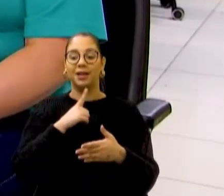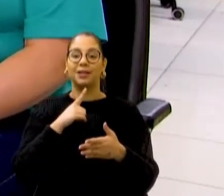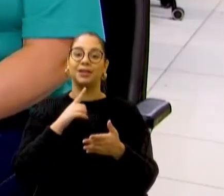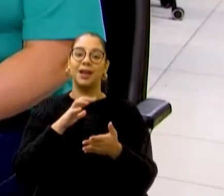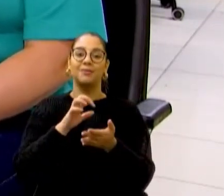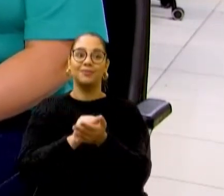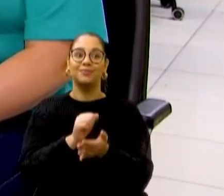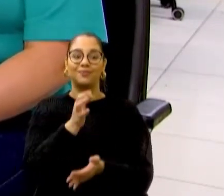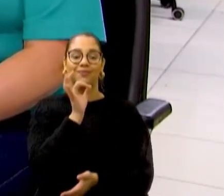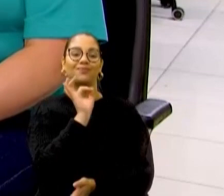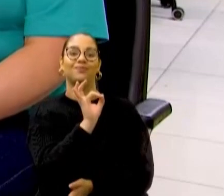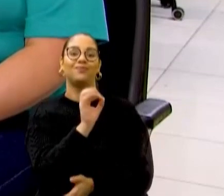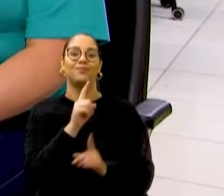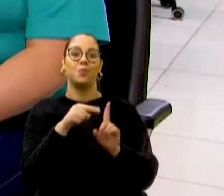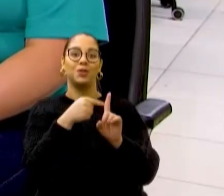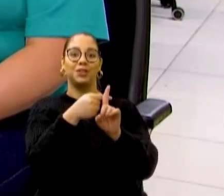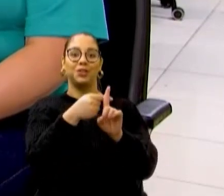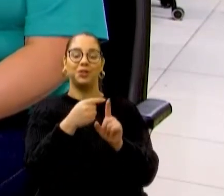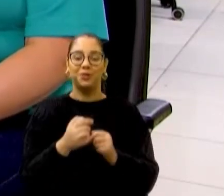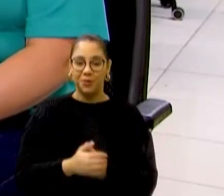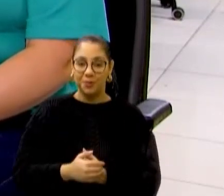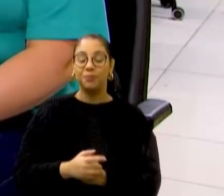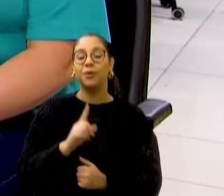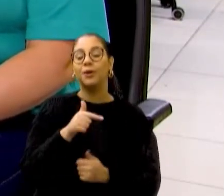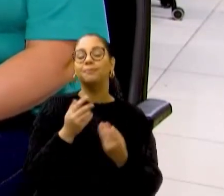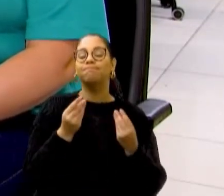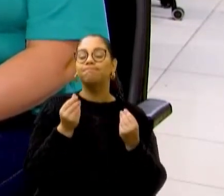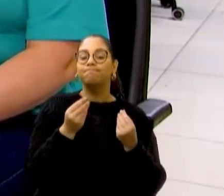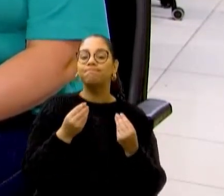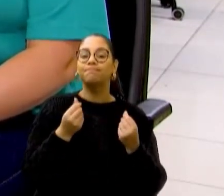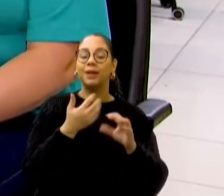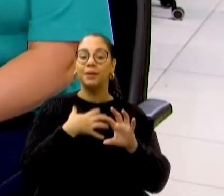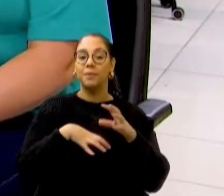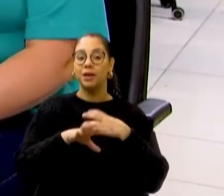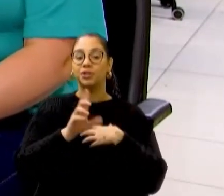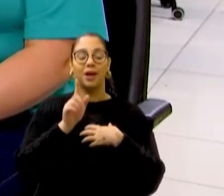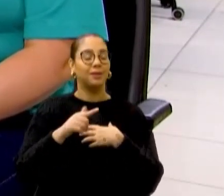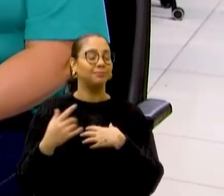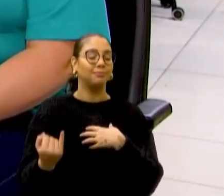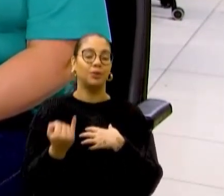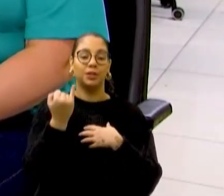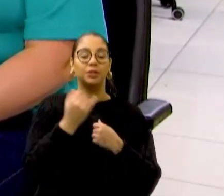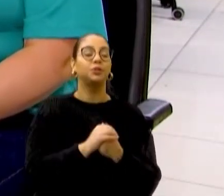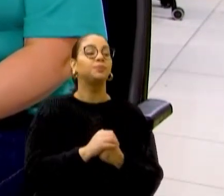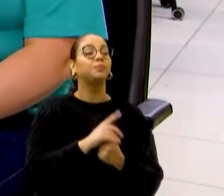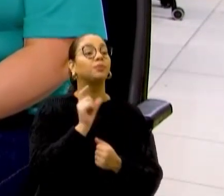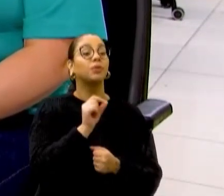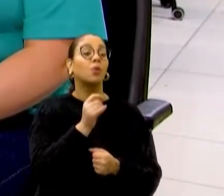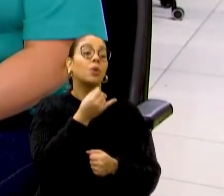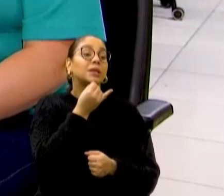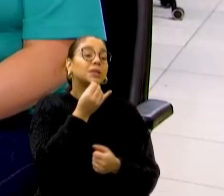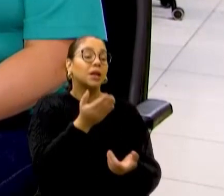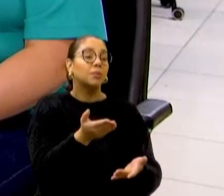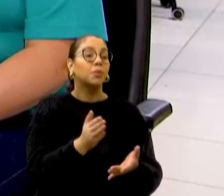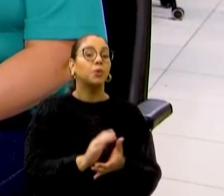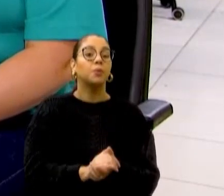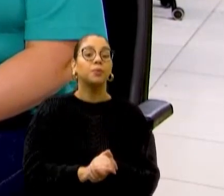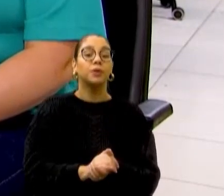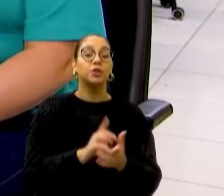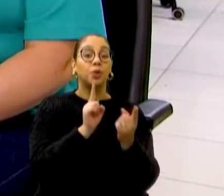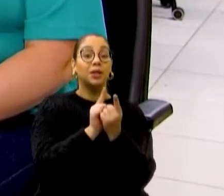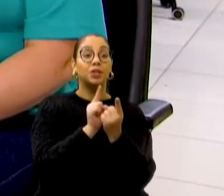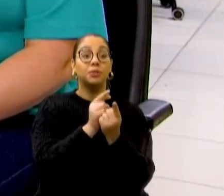o registro até um elogio pra gente então essa sensibilidade essa empatia é fundamental O que seria um exemplo